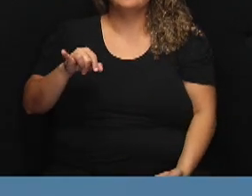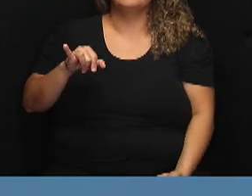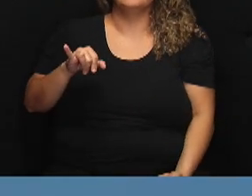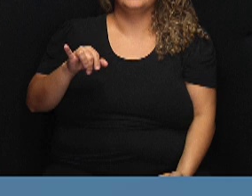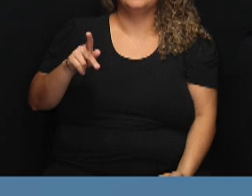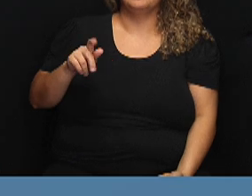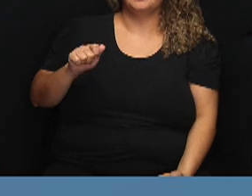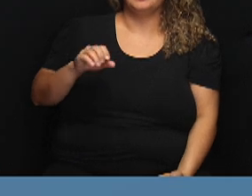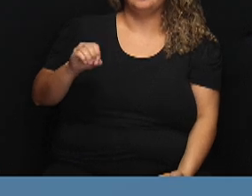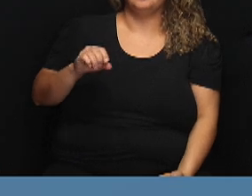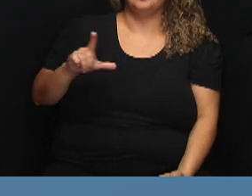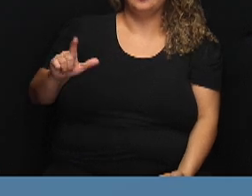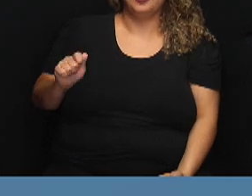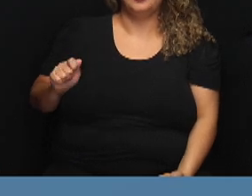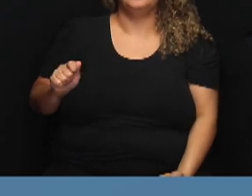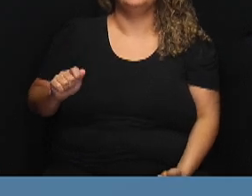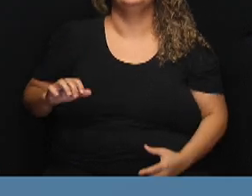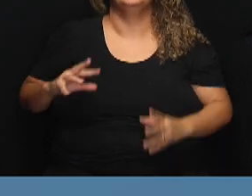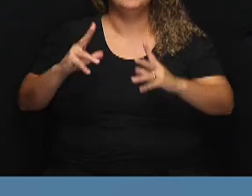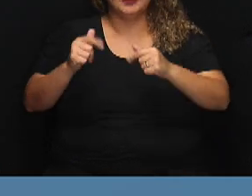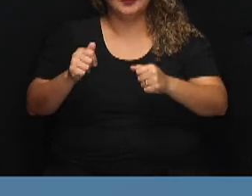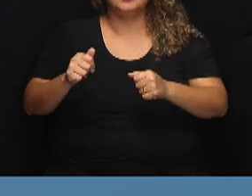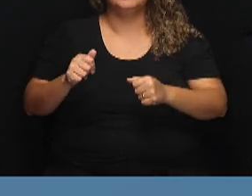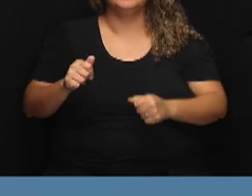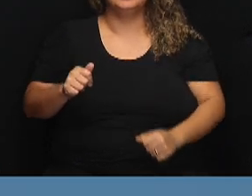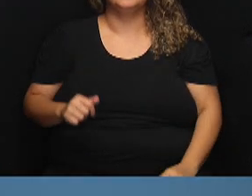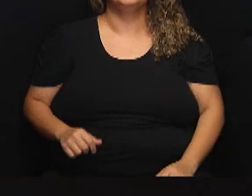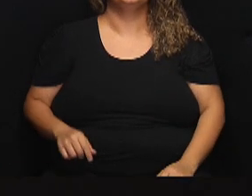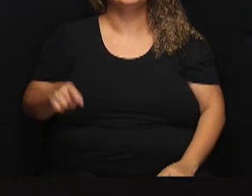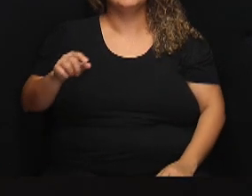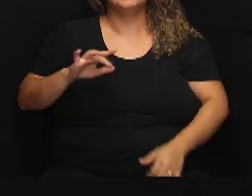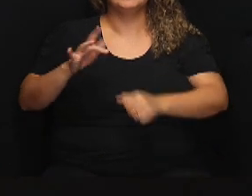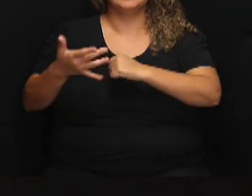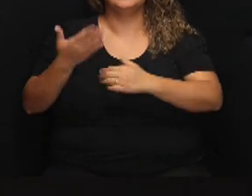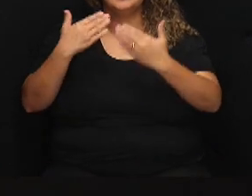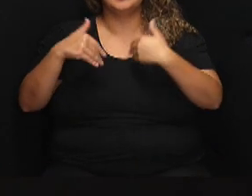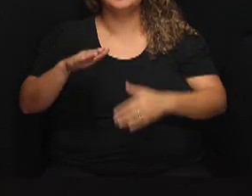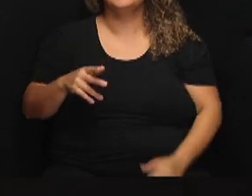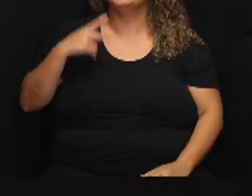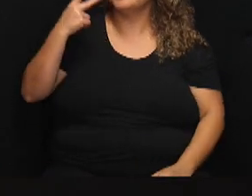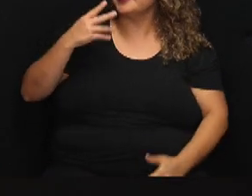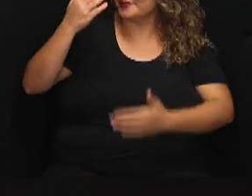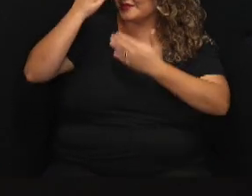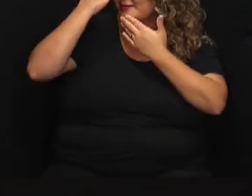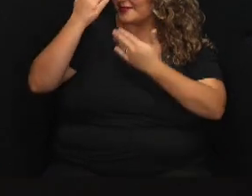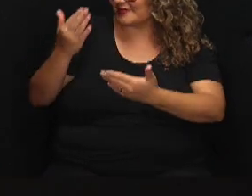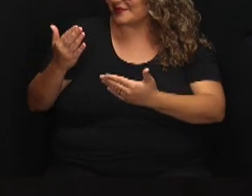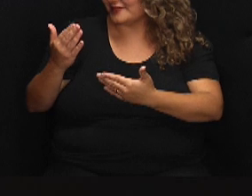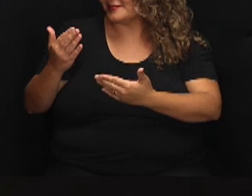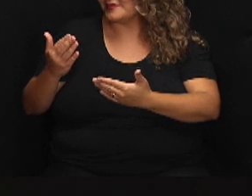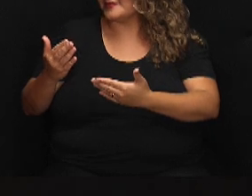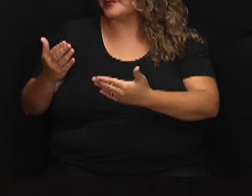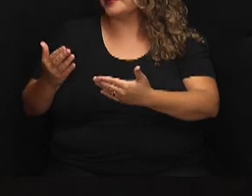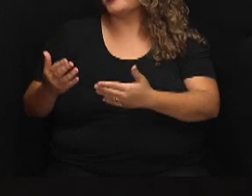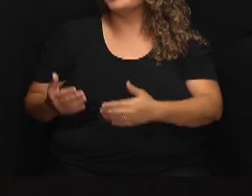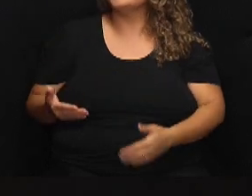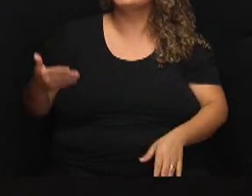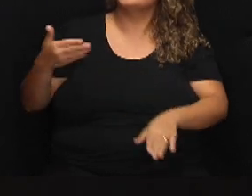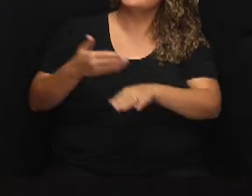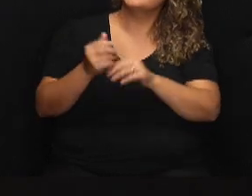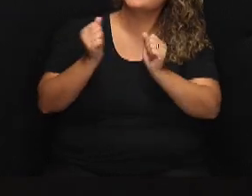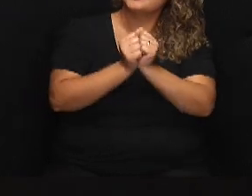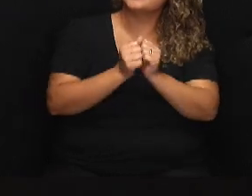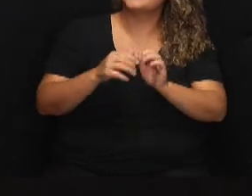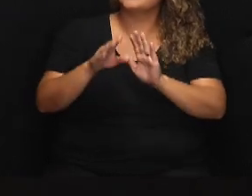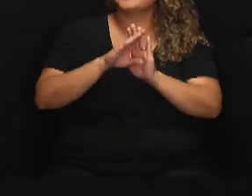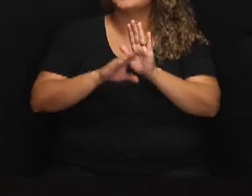todas elas, @vaipaola com 2 L's e vamos conversar mais. Vereadora, mais uma vez, muito obrigado pela sua participação aqui no programa